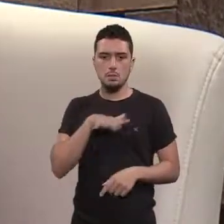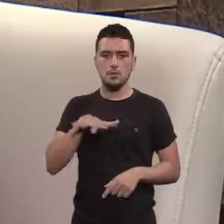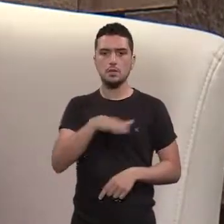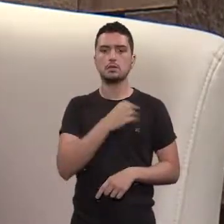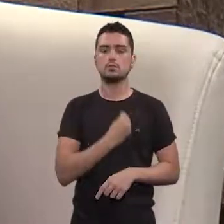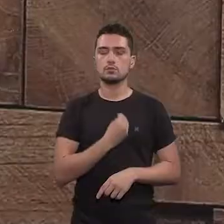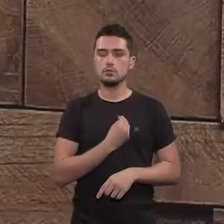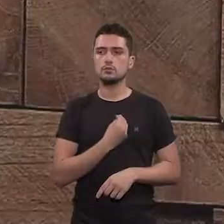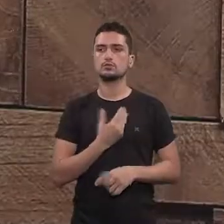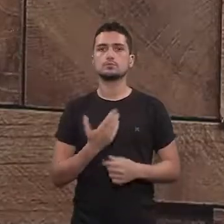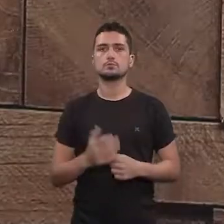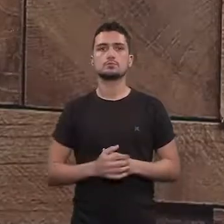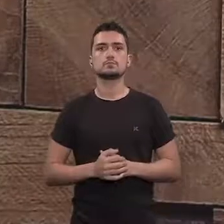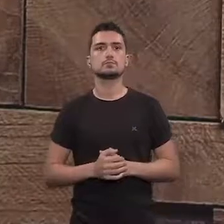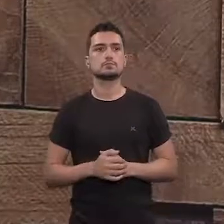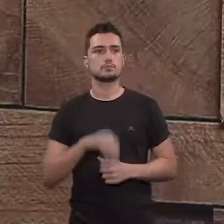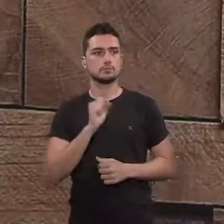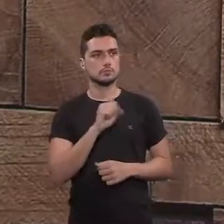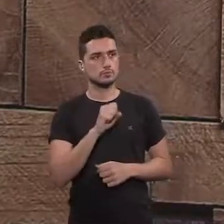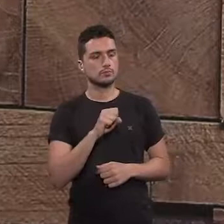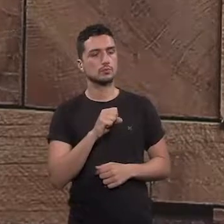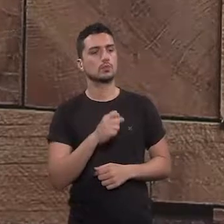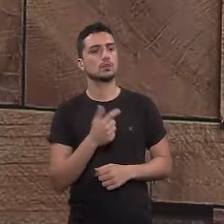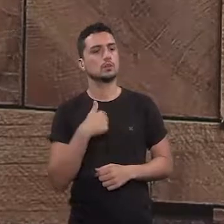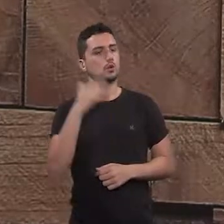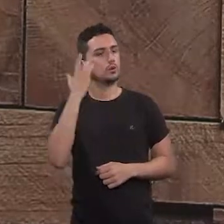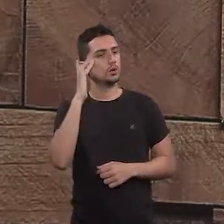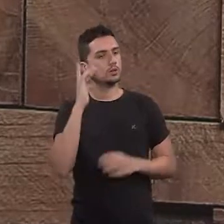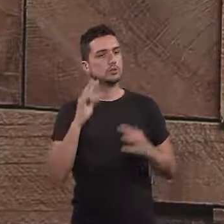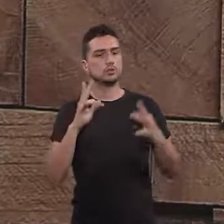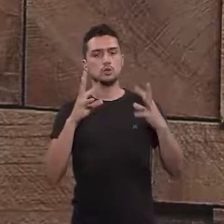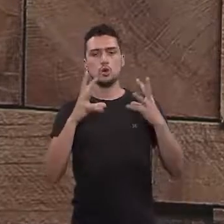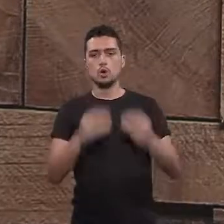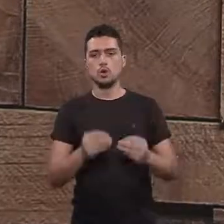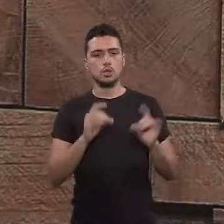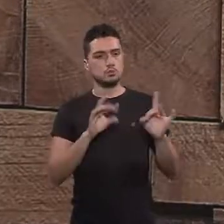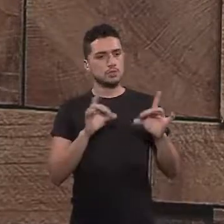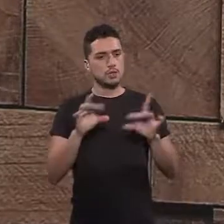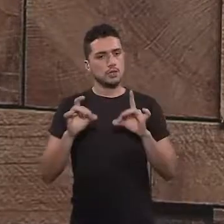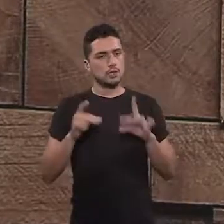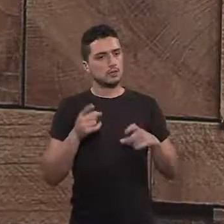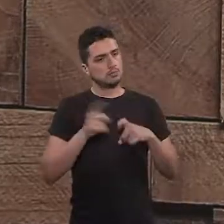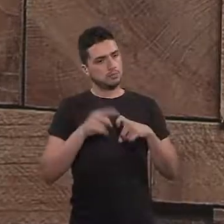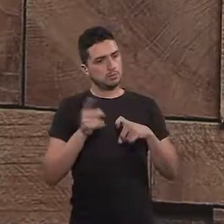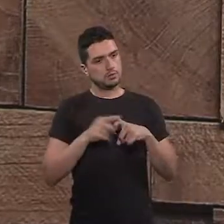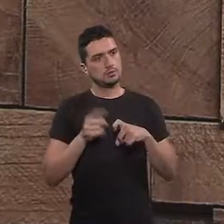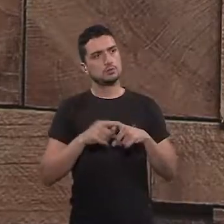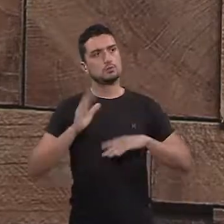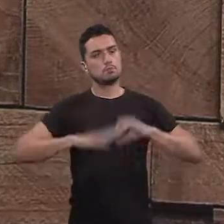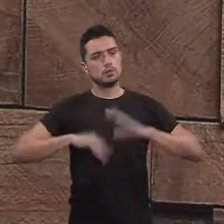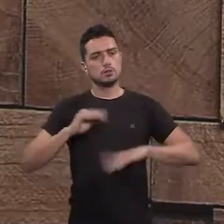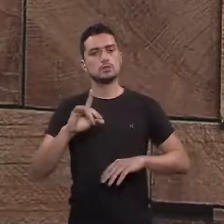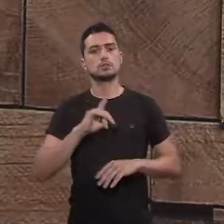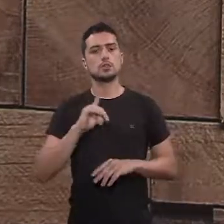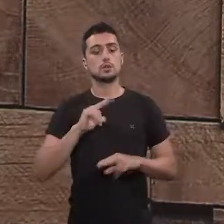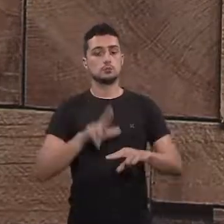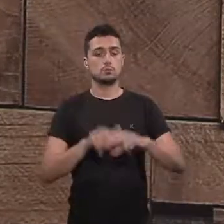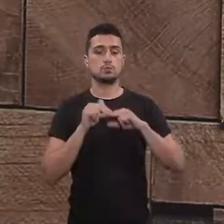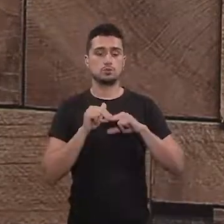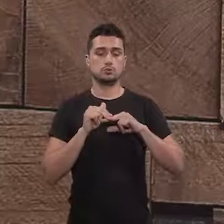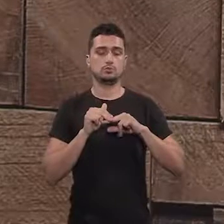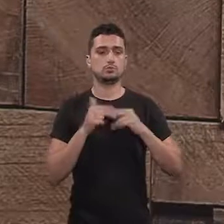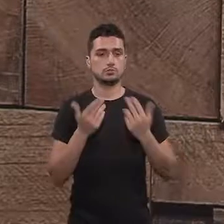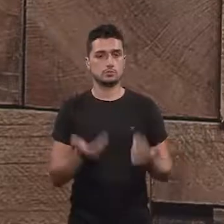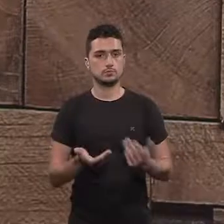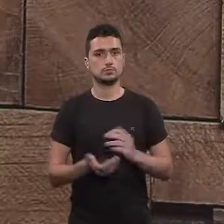vivem, né? Perfeito. Eu acho que todas as especialidades, todas as práticas têm uma razão de ser.